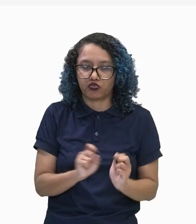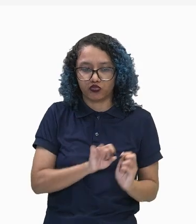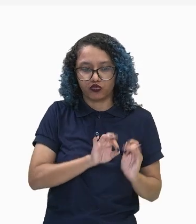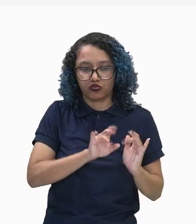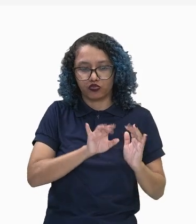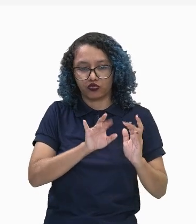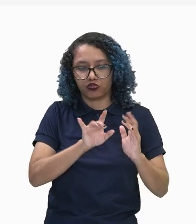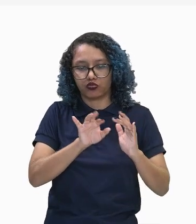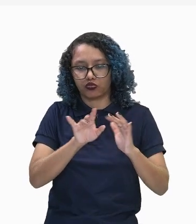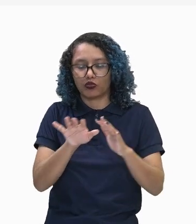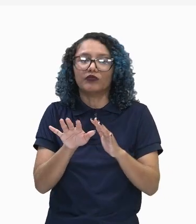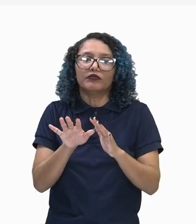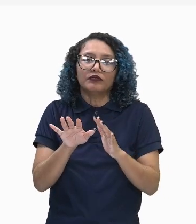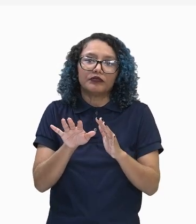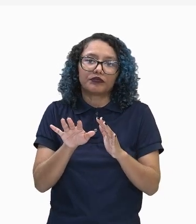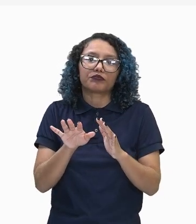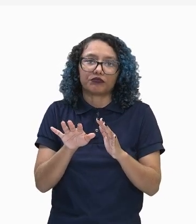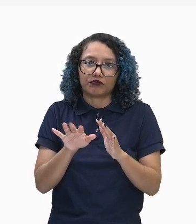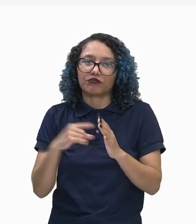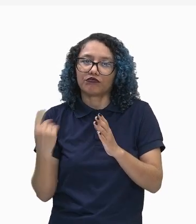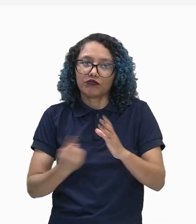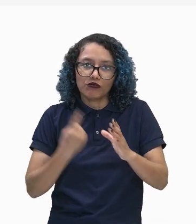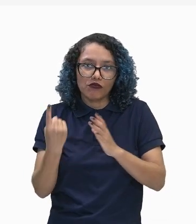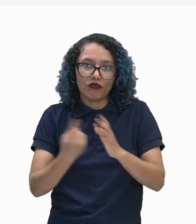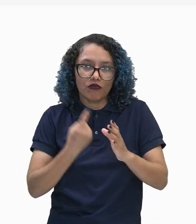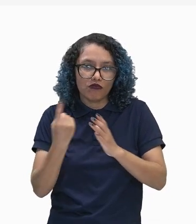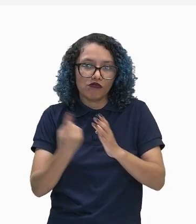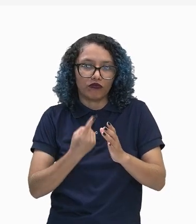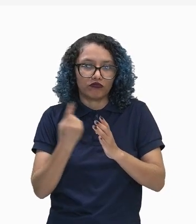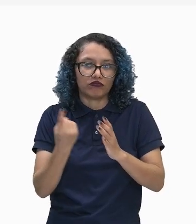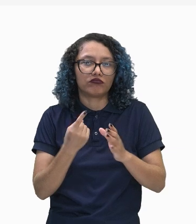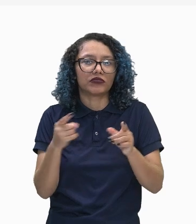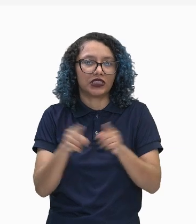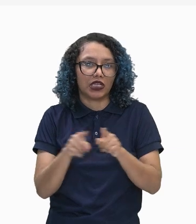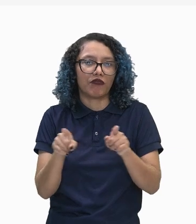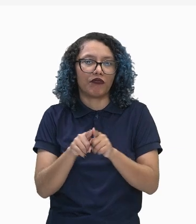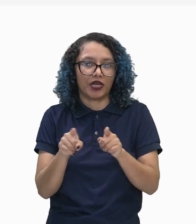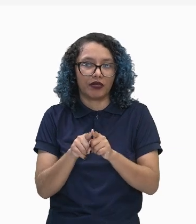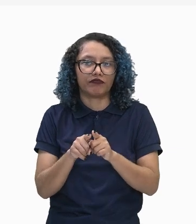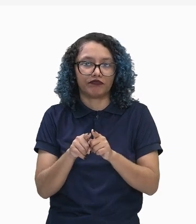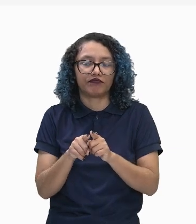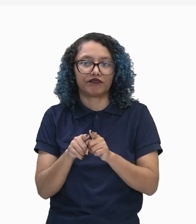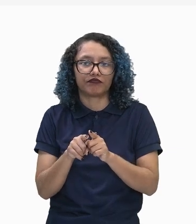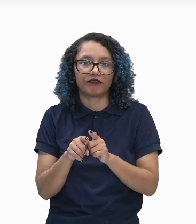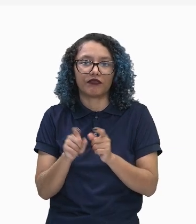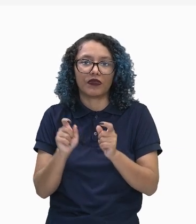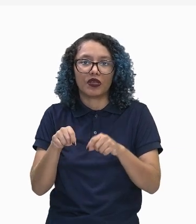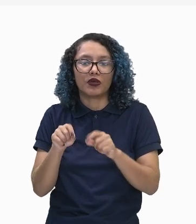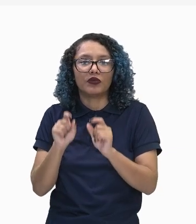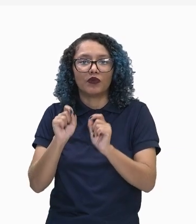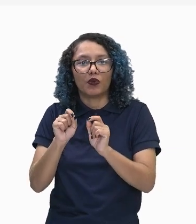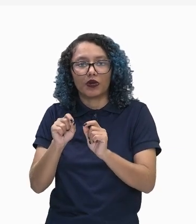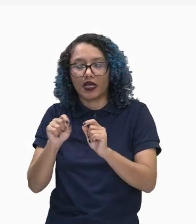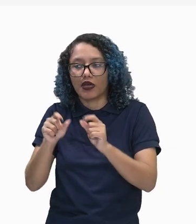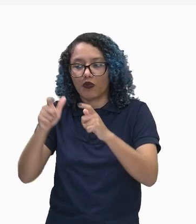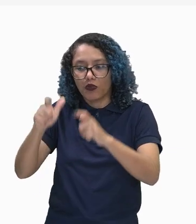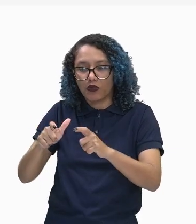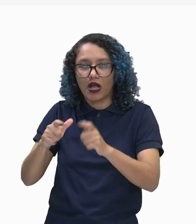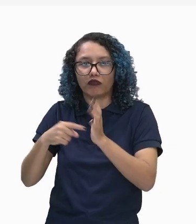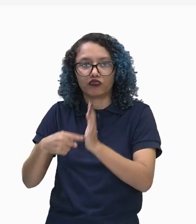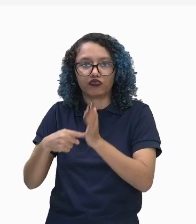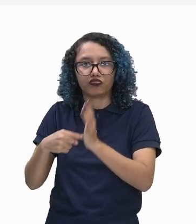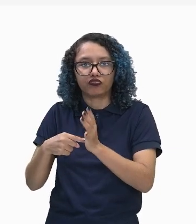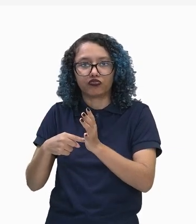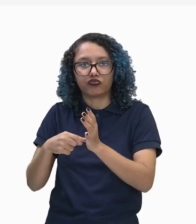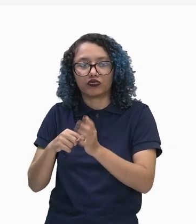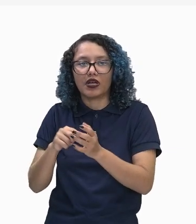turbinas, fazendo-as girar. A rotação das turbinas aciona geradores que convertem a energia mecânica